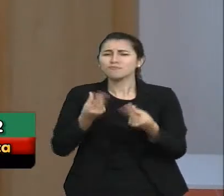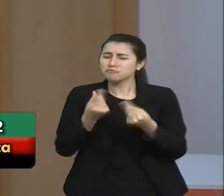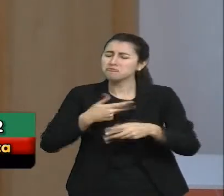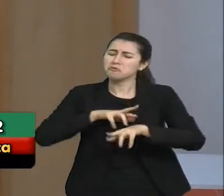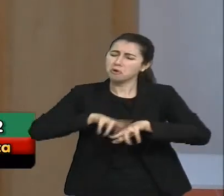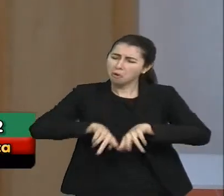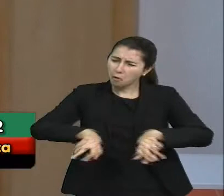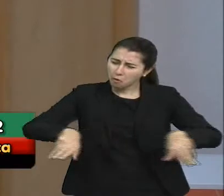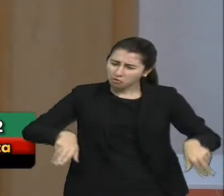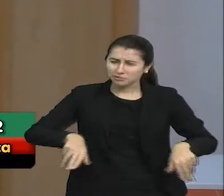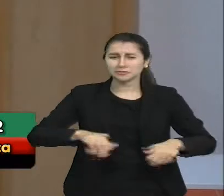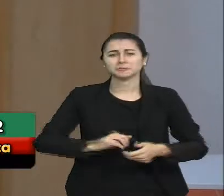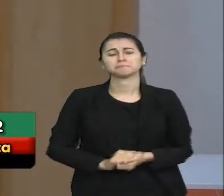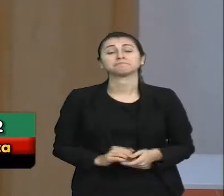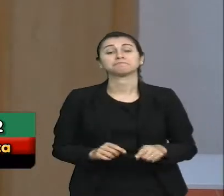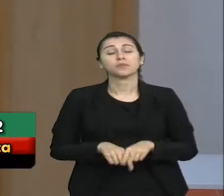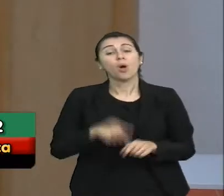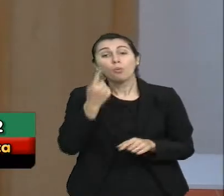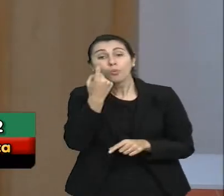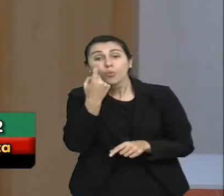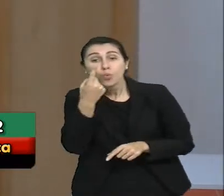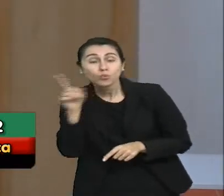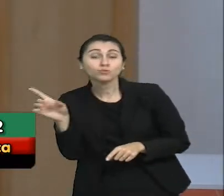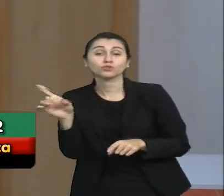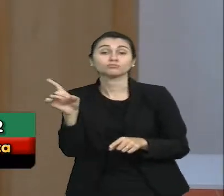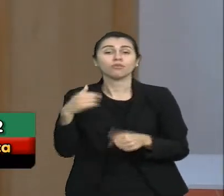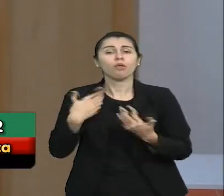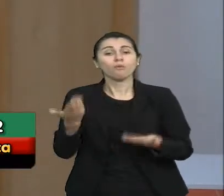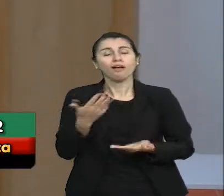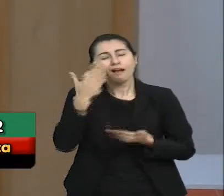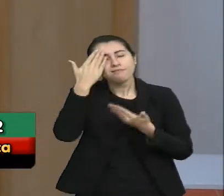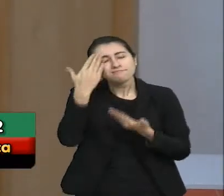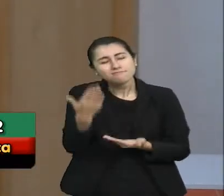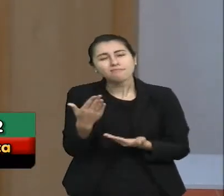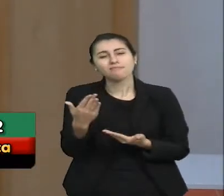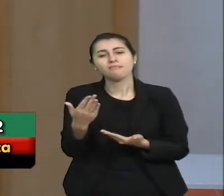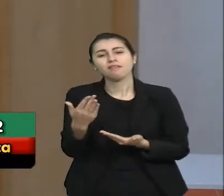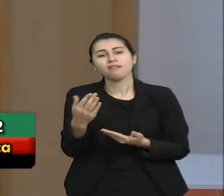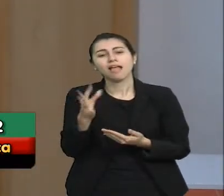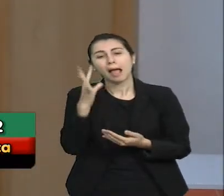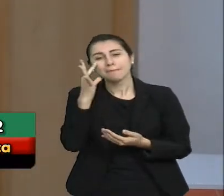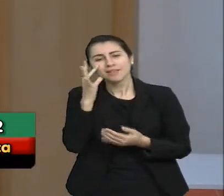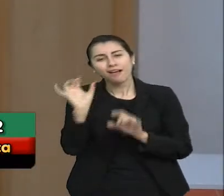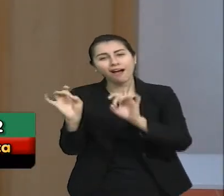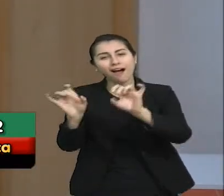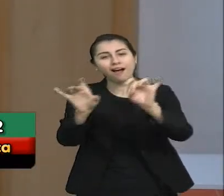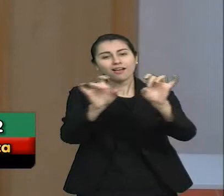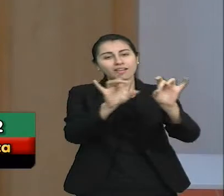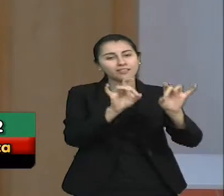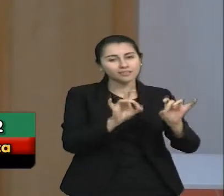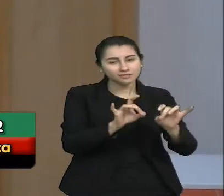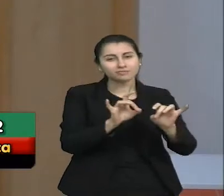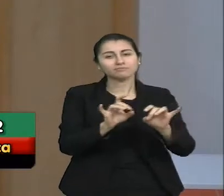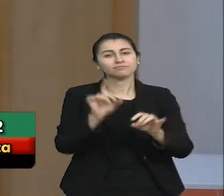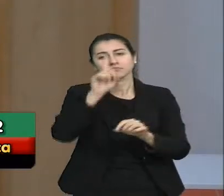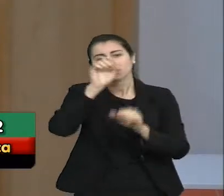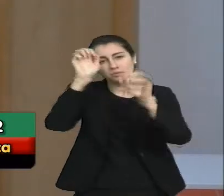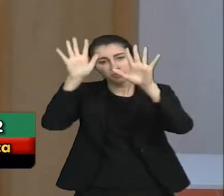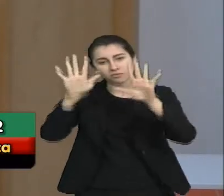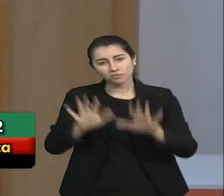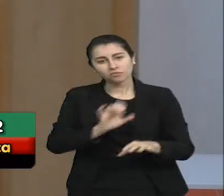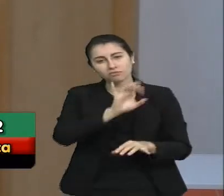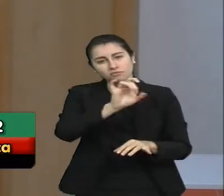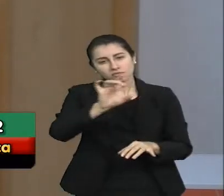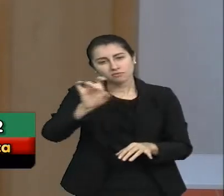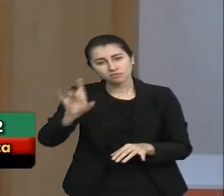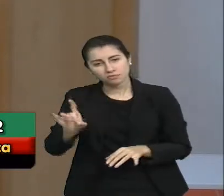Por fim, quero agradecer a presença de todos, desejando de todo o coração que Oxalá plante no coração de cada um